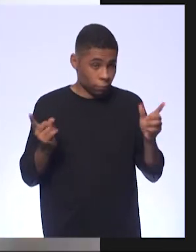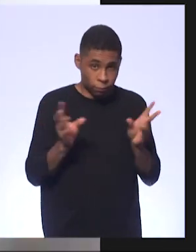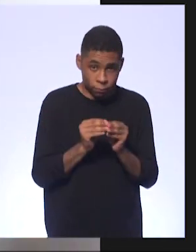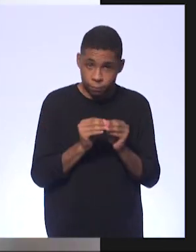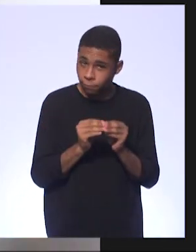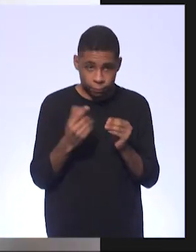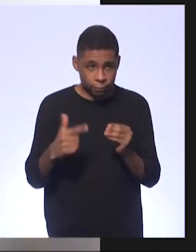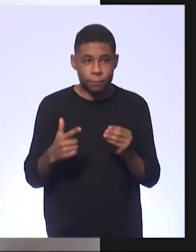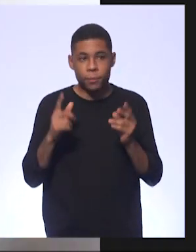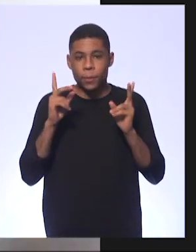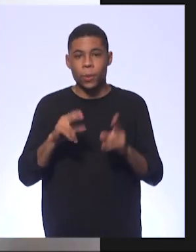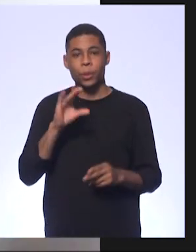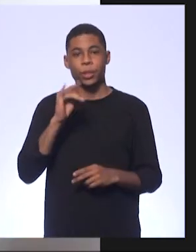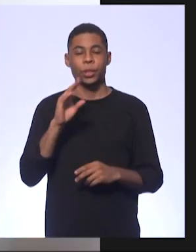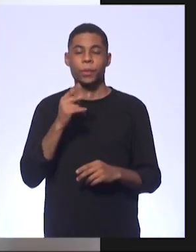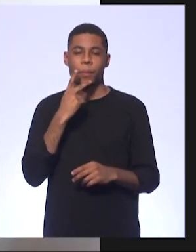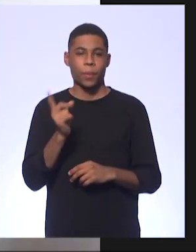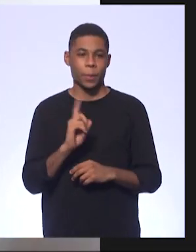falou.